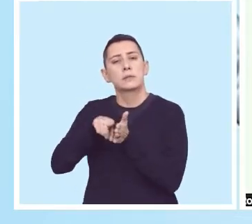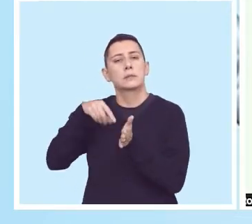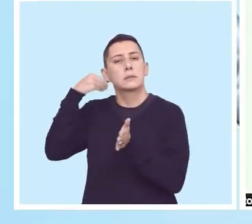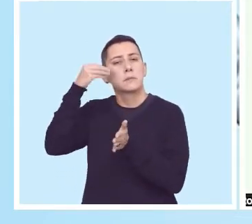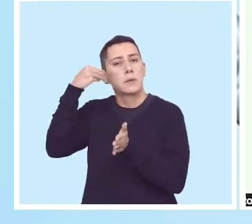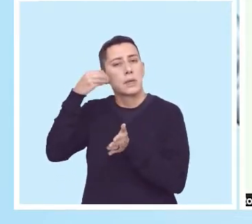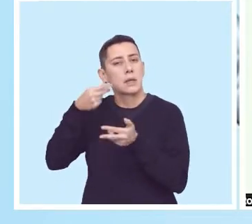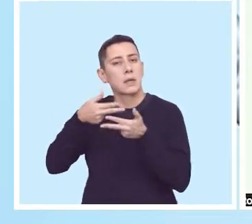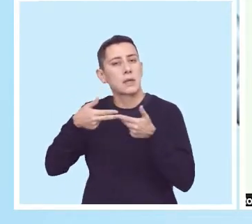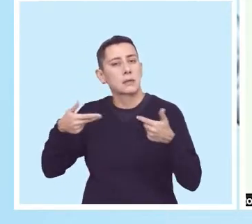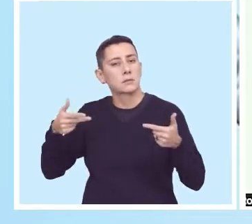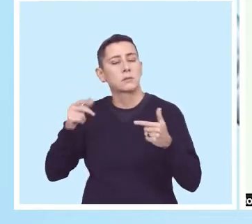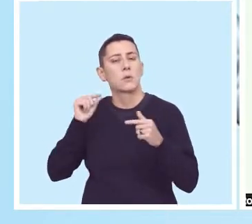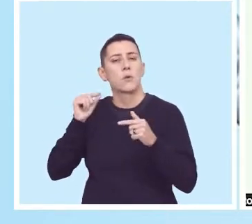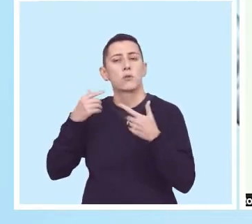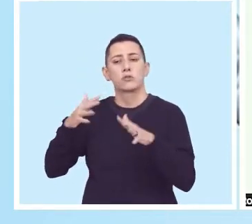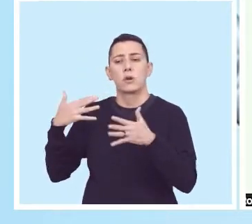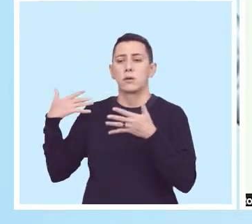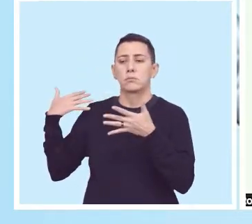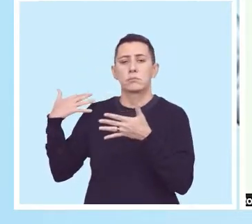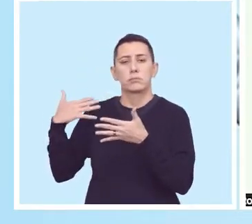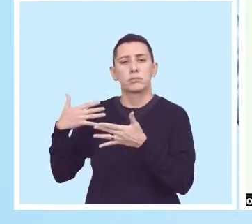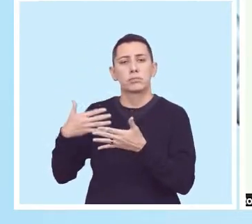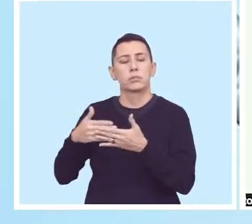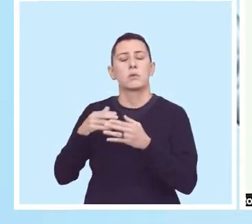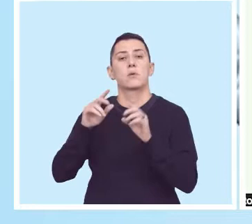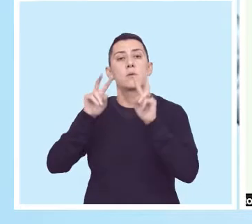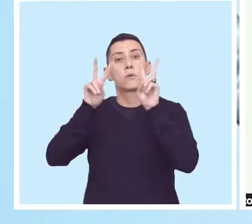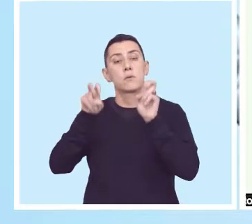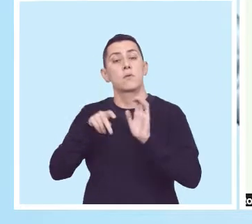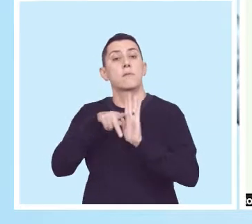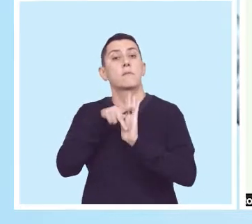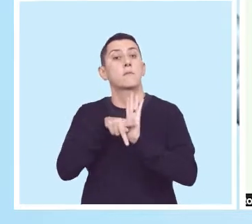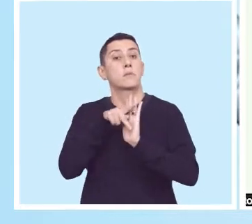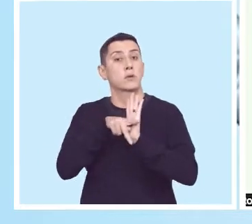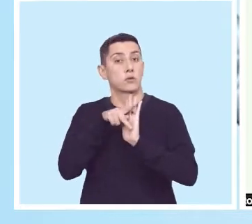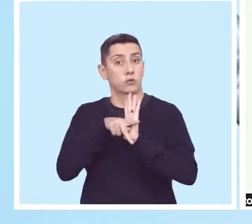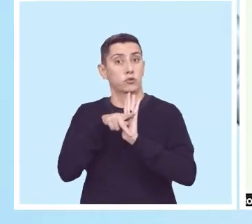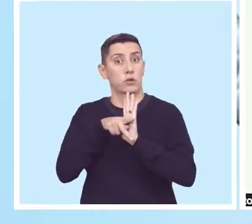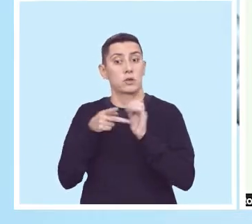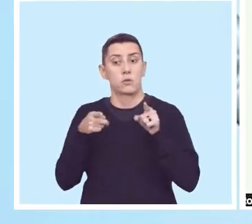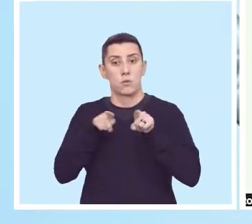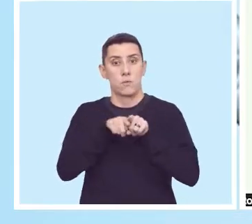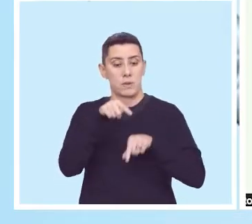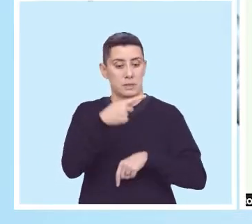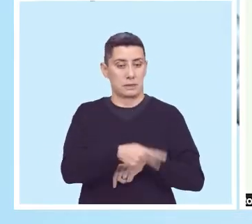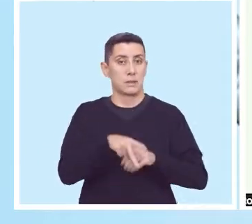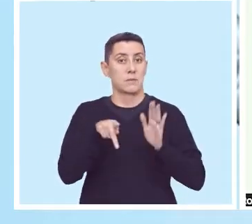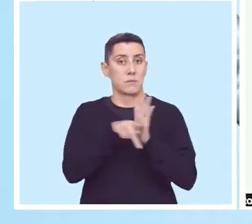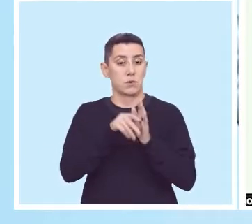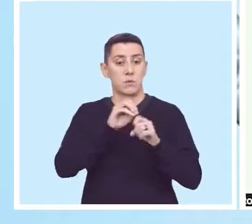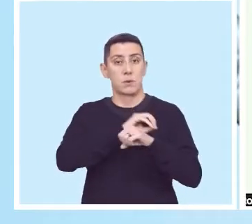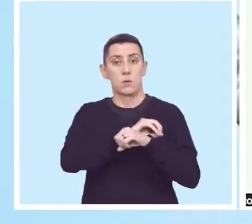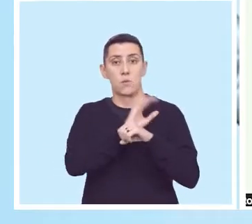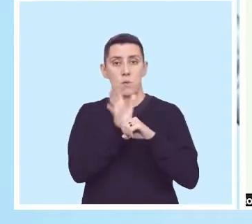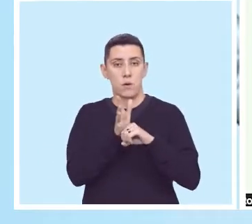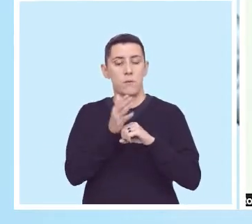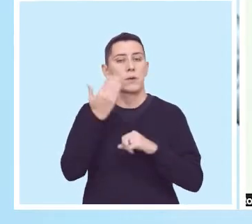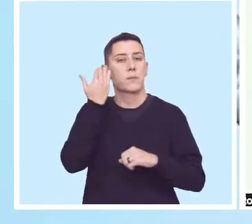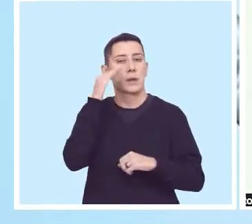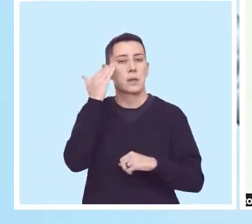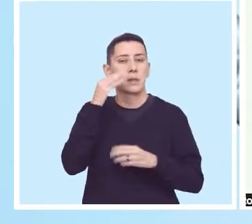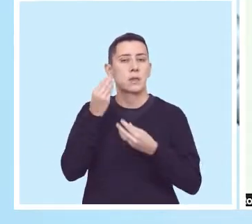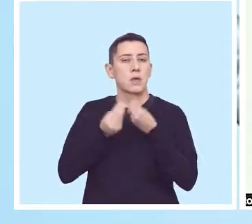resultados obtidos ao longo da execução de um projeto em parceria com a Huawei de P&D, Pesquisa, Desenvolvimento